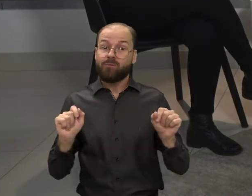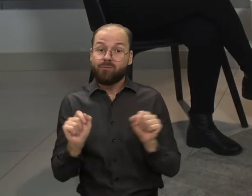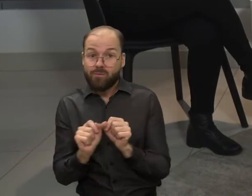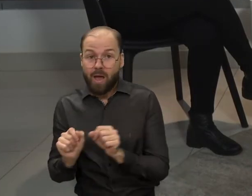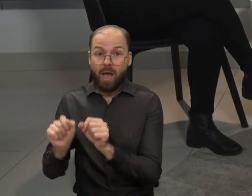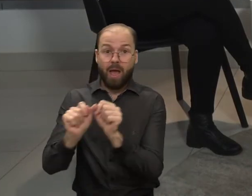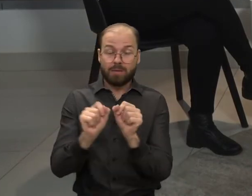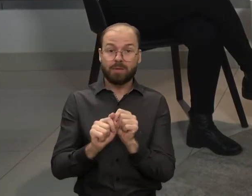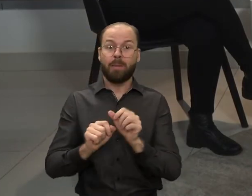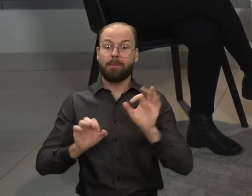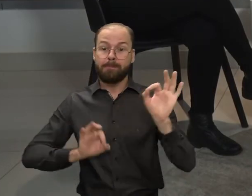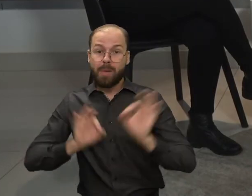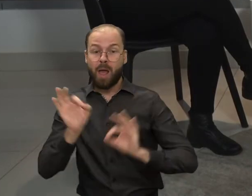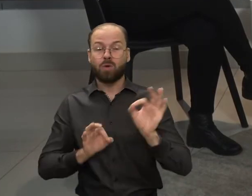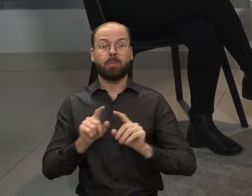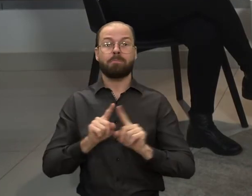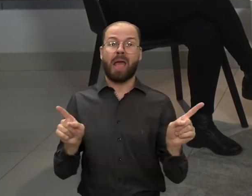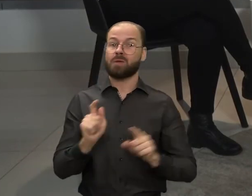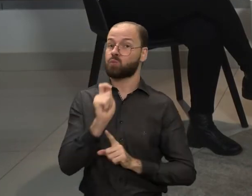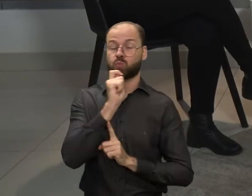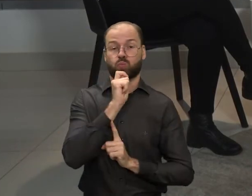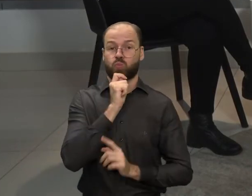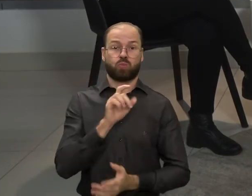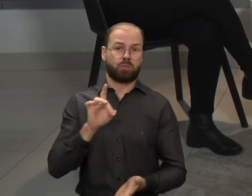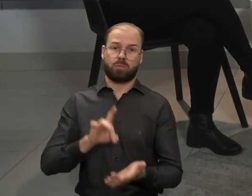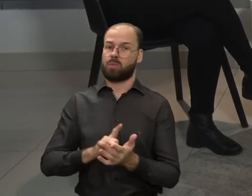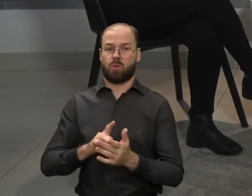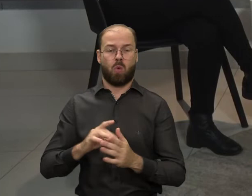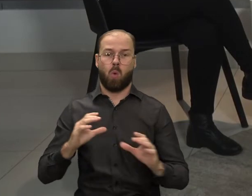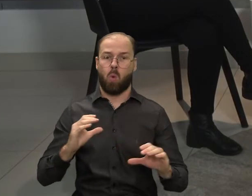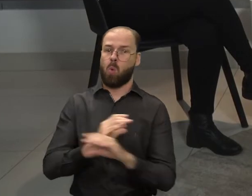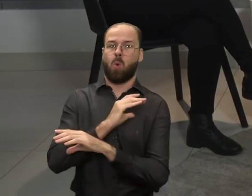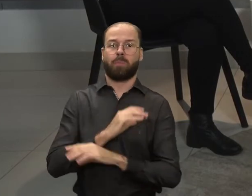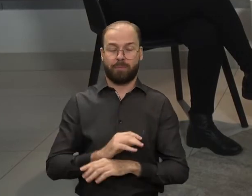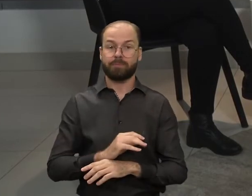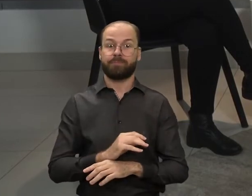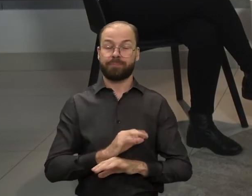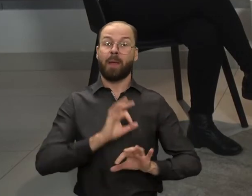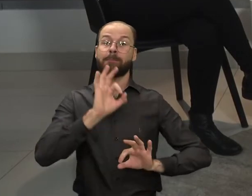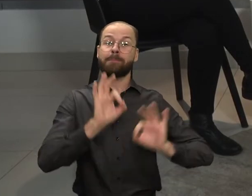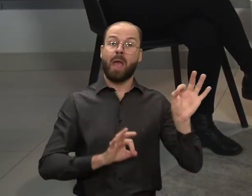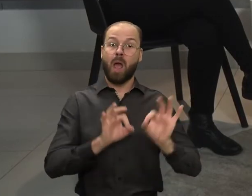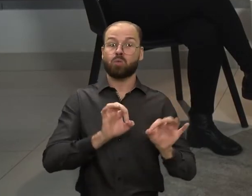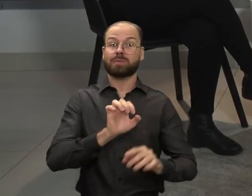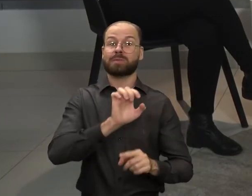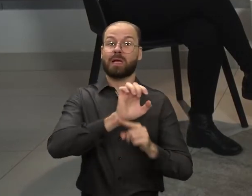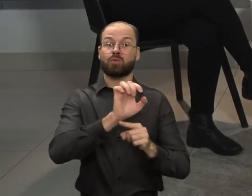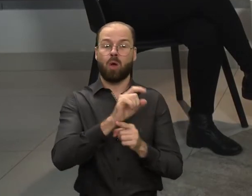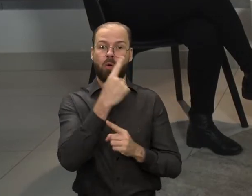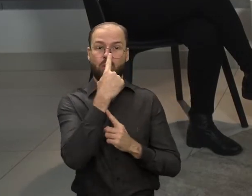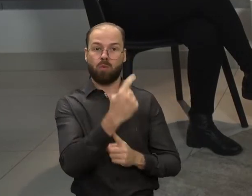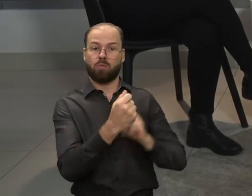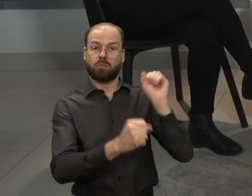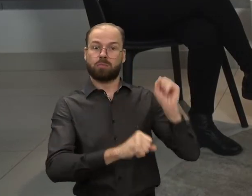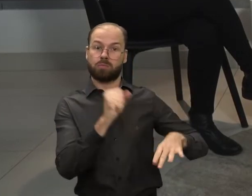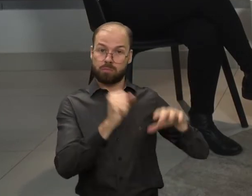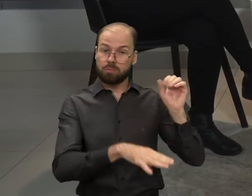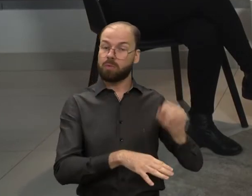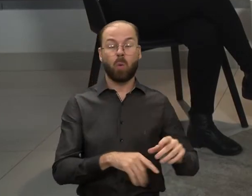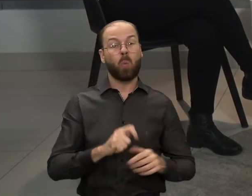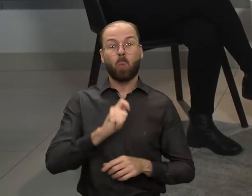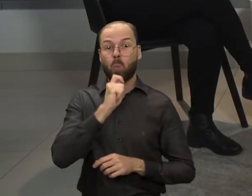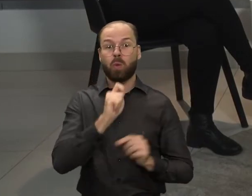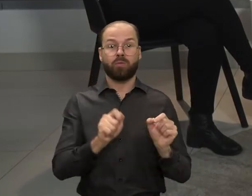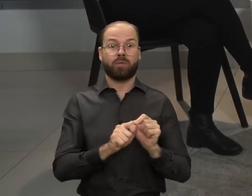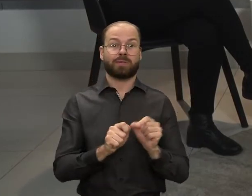executam os planos. O Plano Estadual de Resíduos Sólidos, como eu disse, não foi executado nada, ficou numa gaveta, um